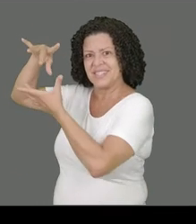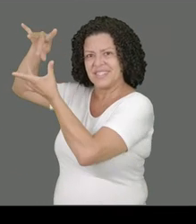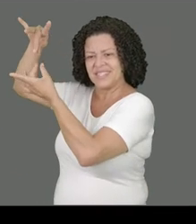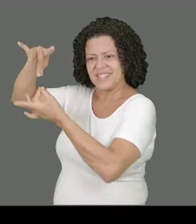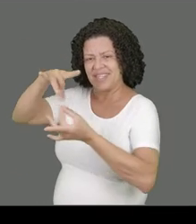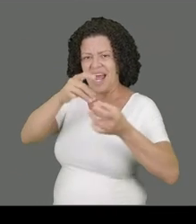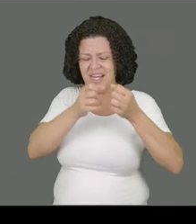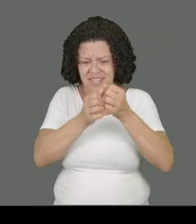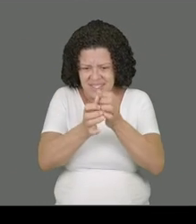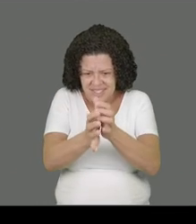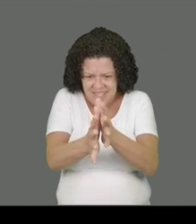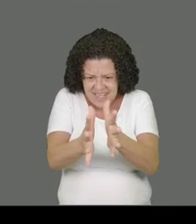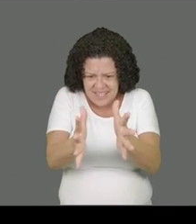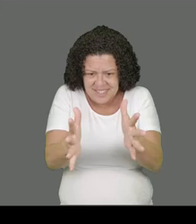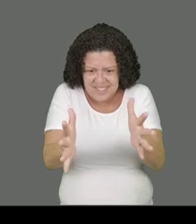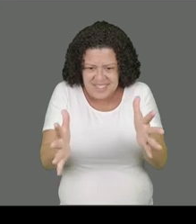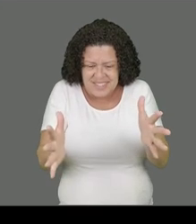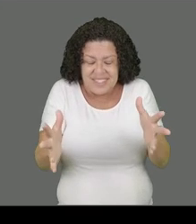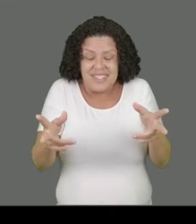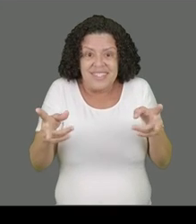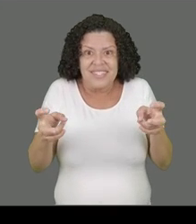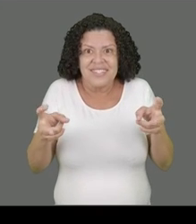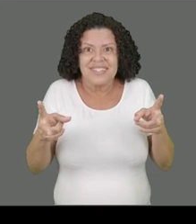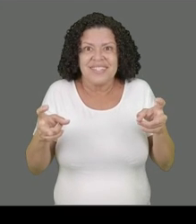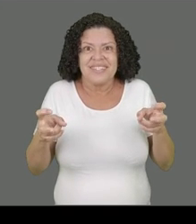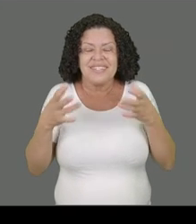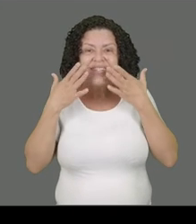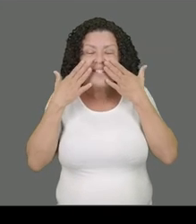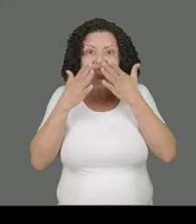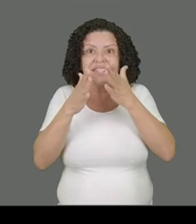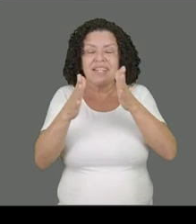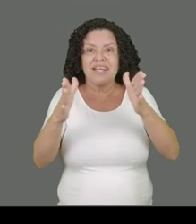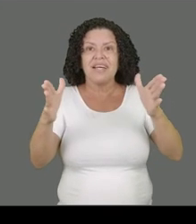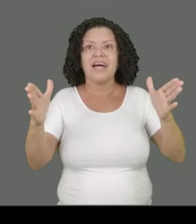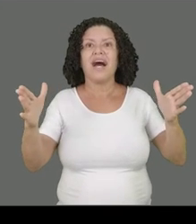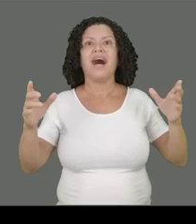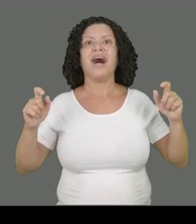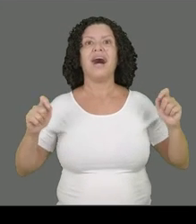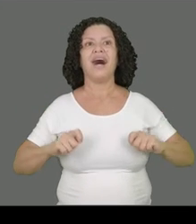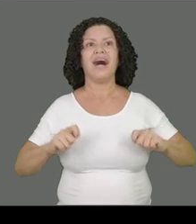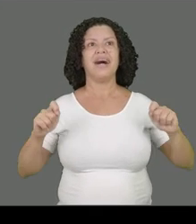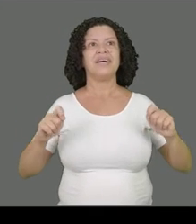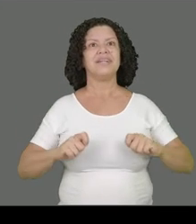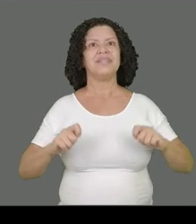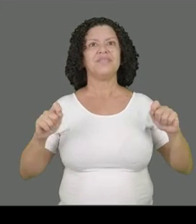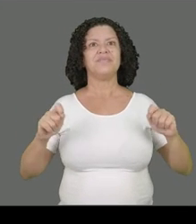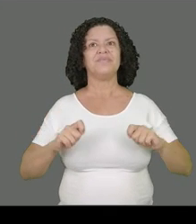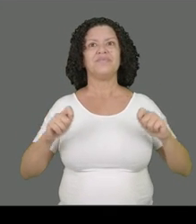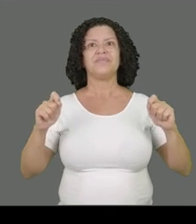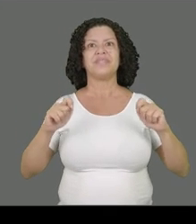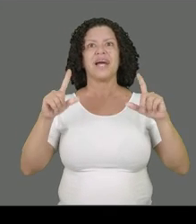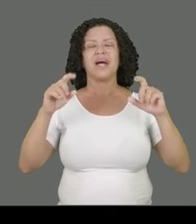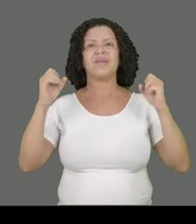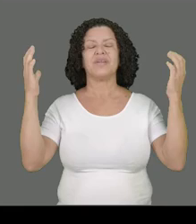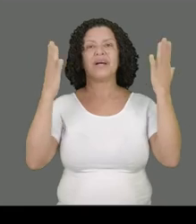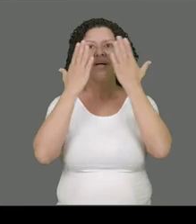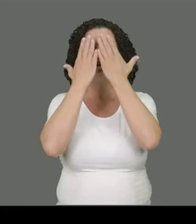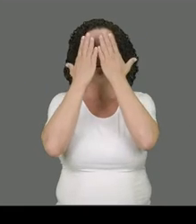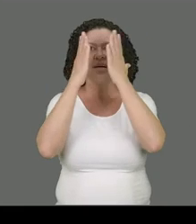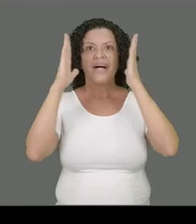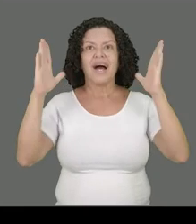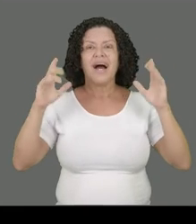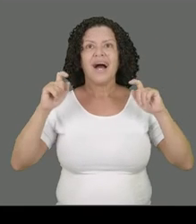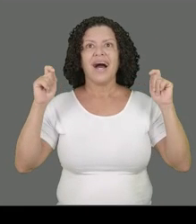pede que os caminhos sejam abertos, que você possa perceber, que você possa enxergar a